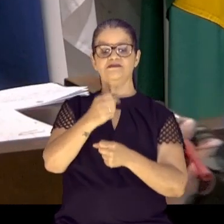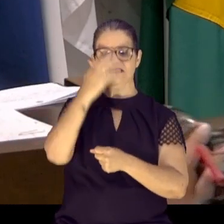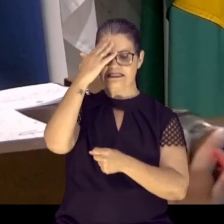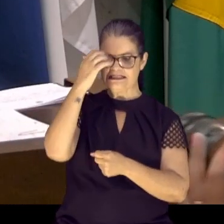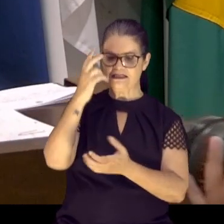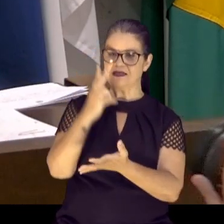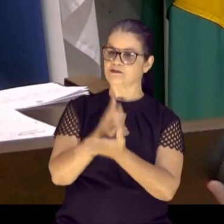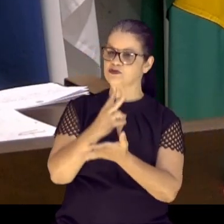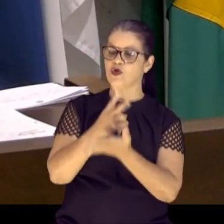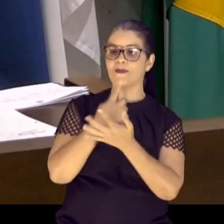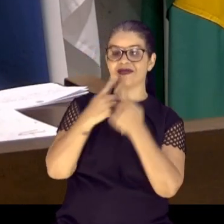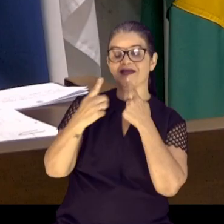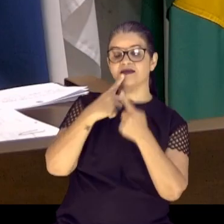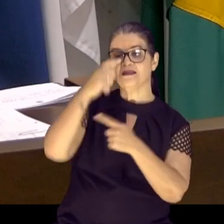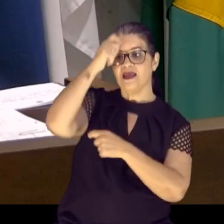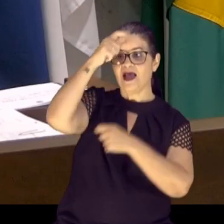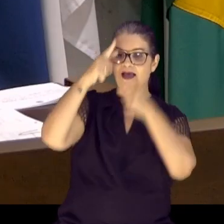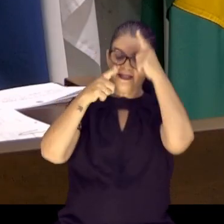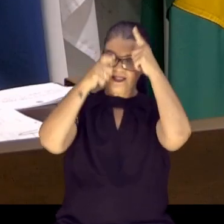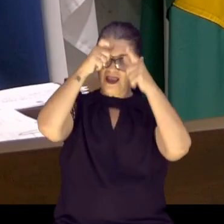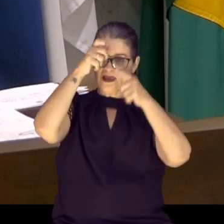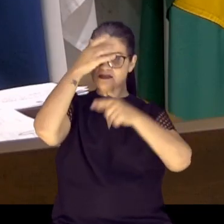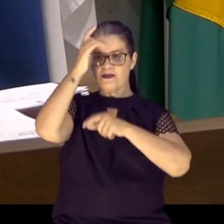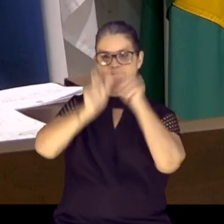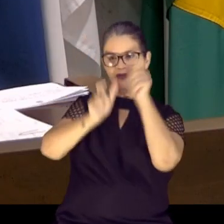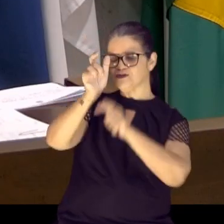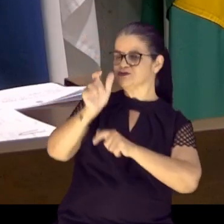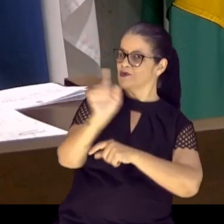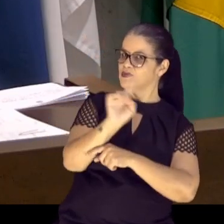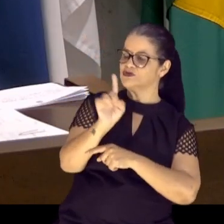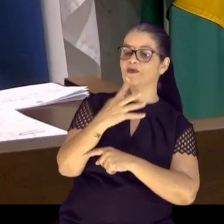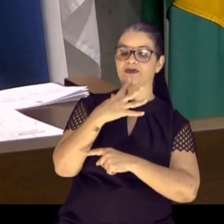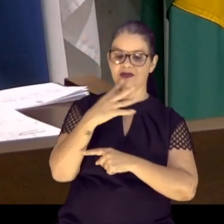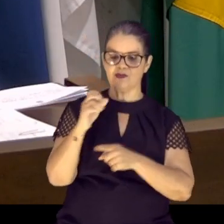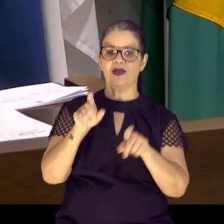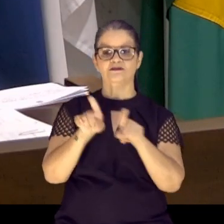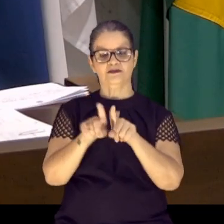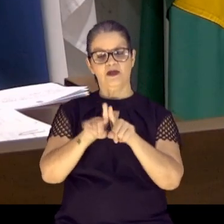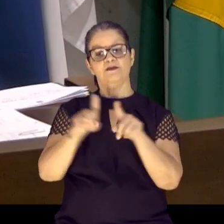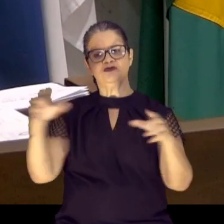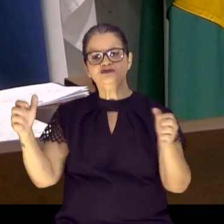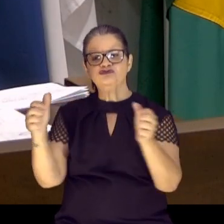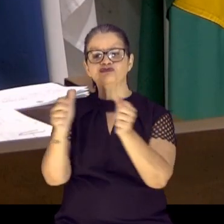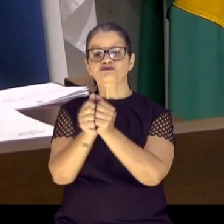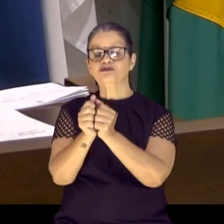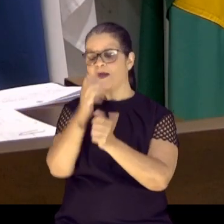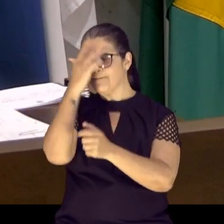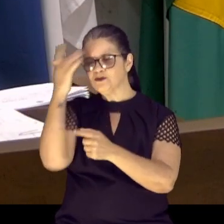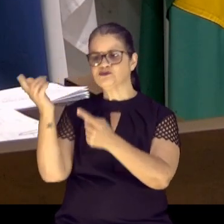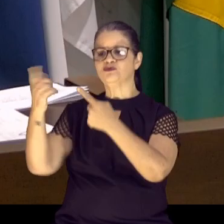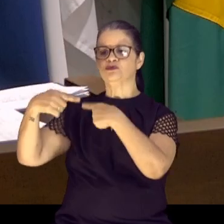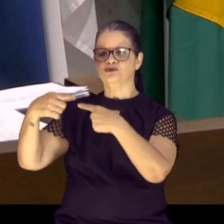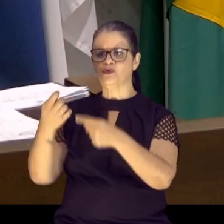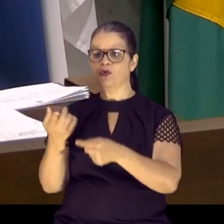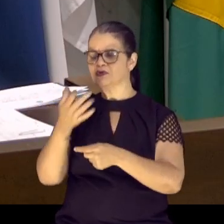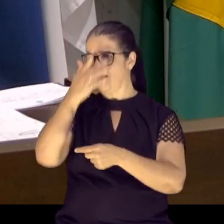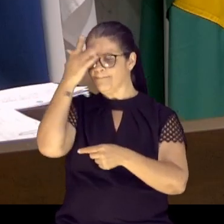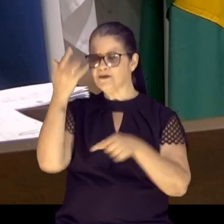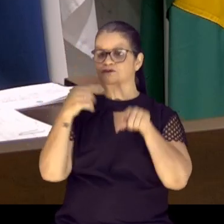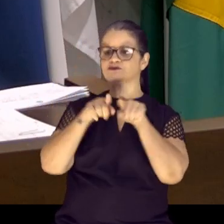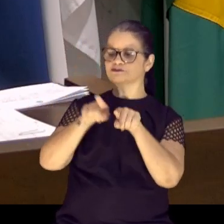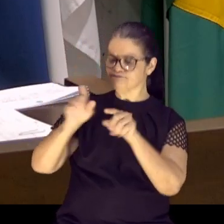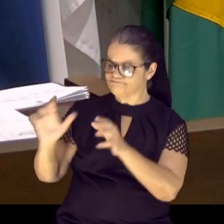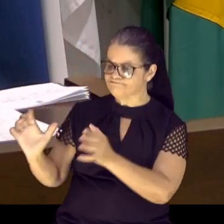soube criticar ideias, não pessoas. E também Eduardo, que soube juntar aliados e adversários no